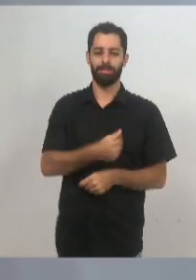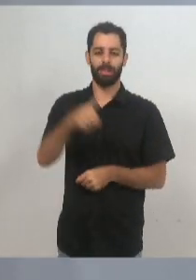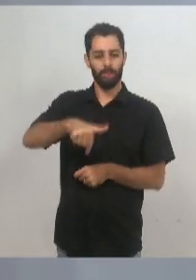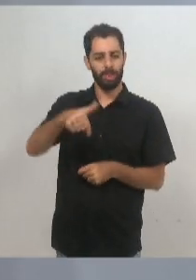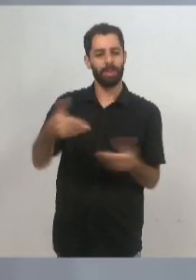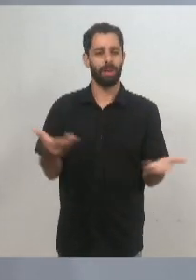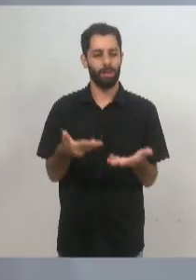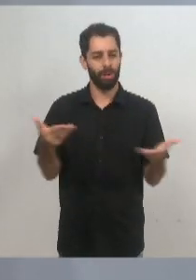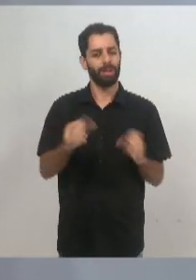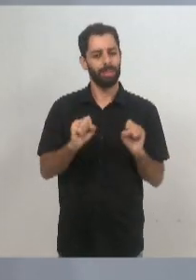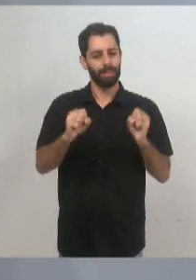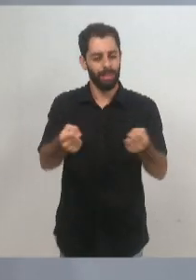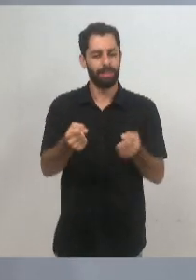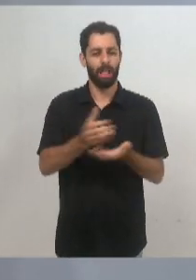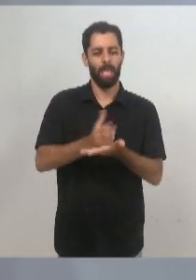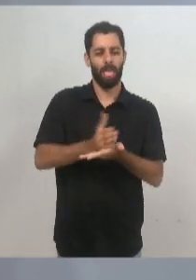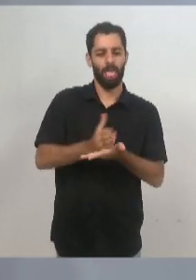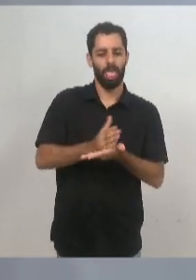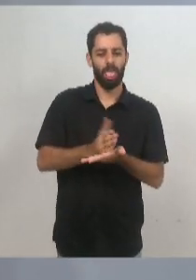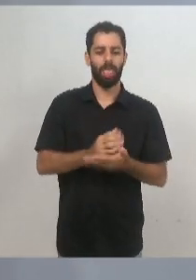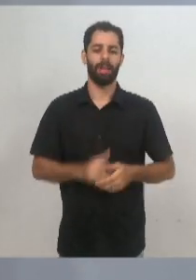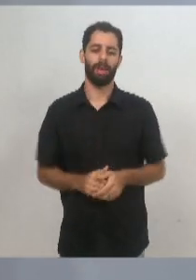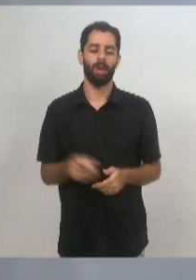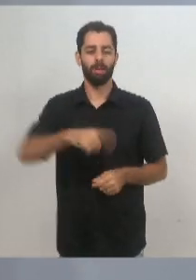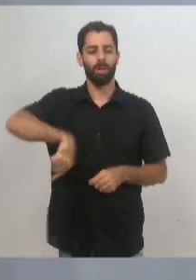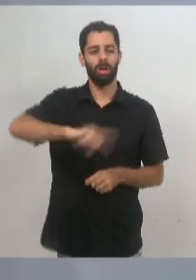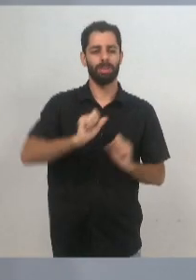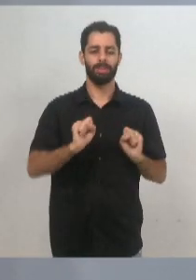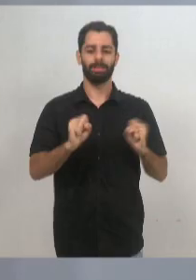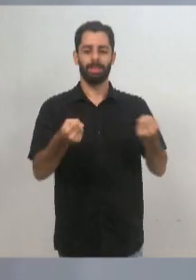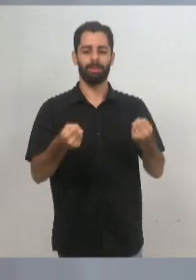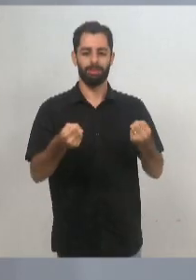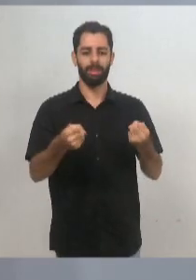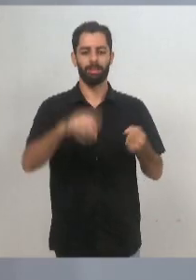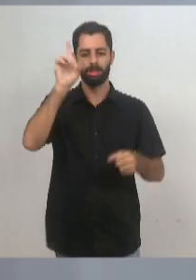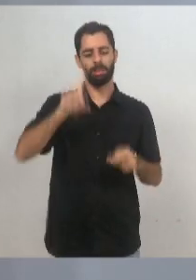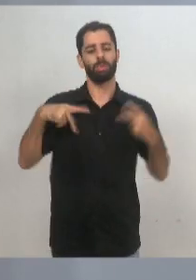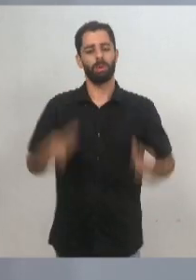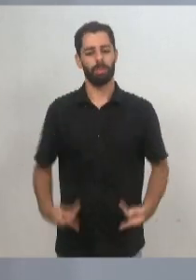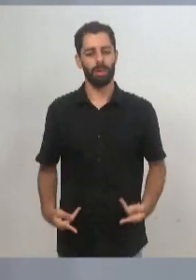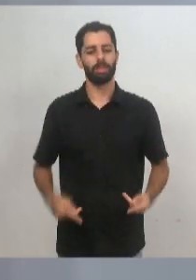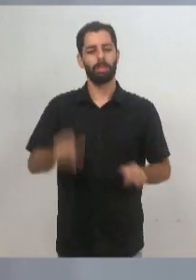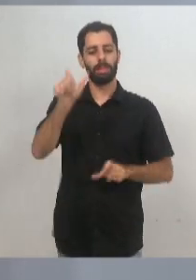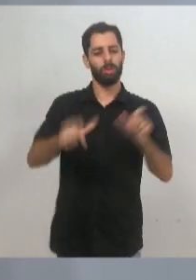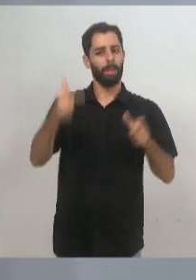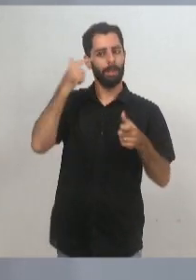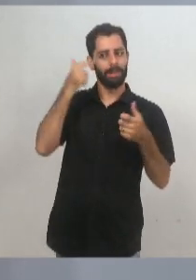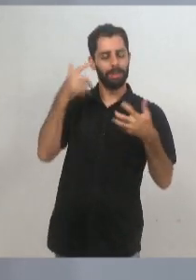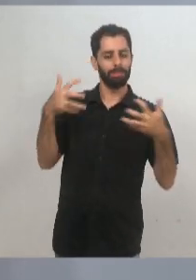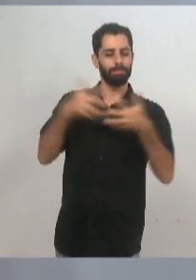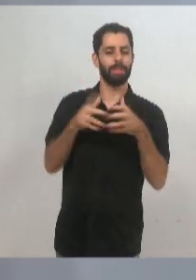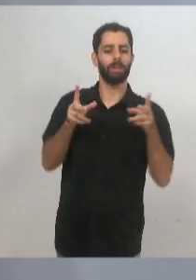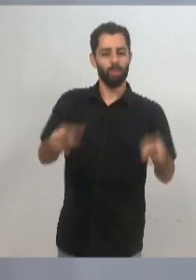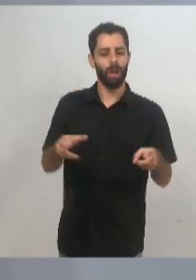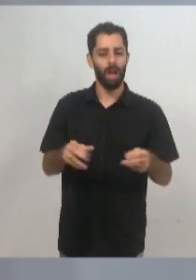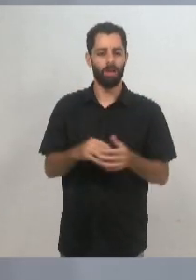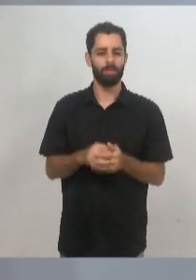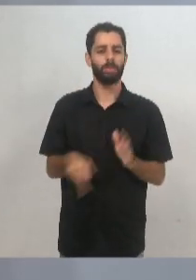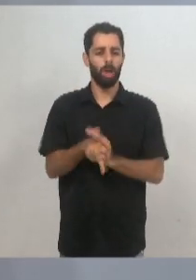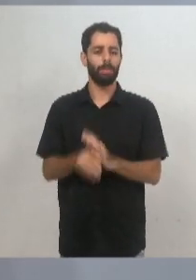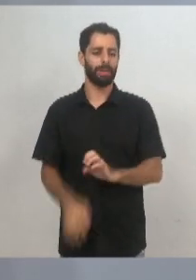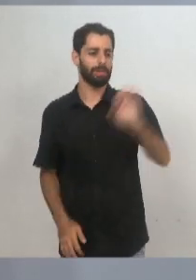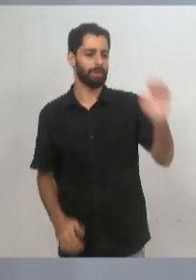aqui. É uma defesa parcial. Nós defendemos direitos humanos, é para quem pensa igual a gente, que é de extrema